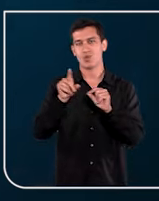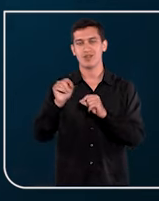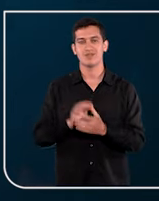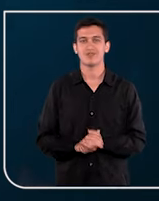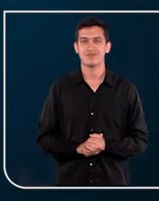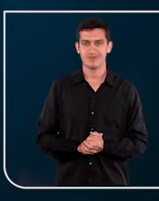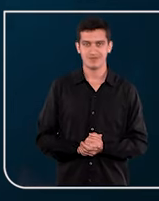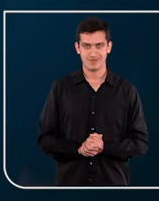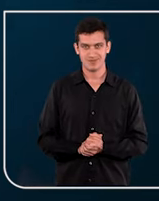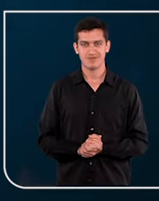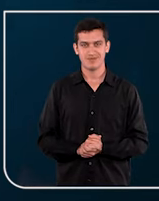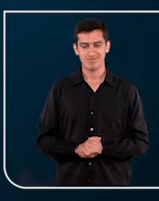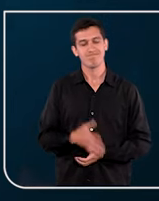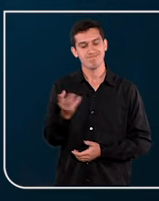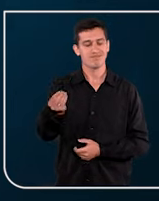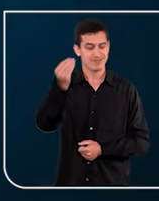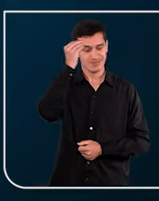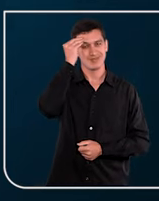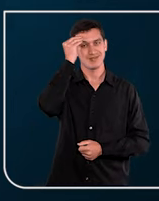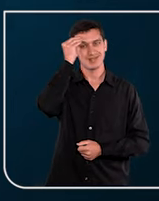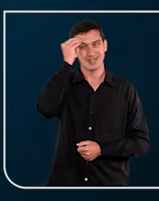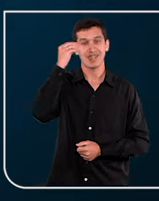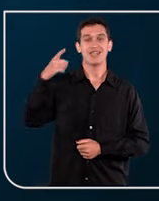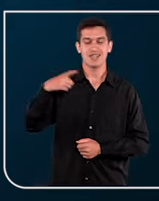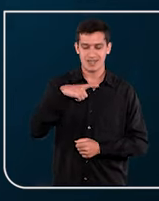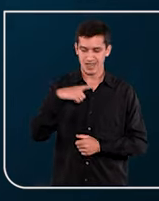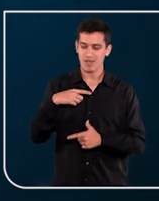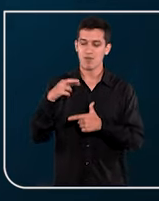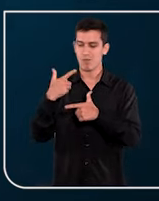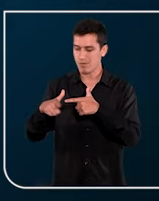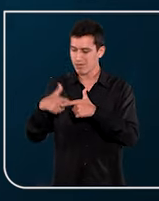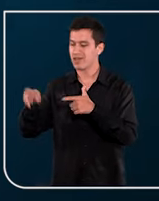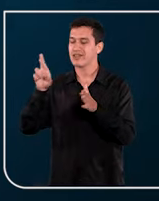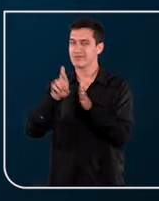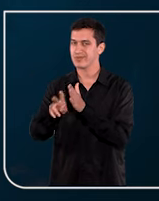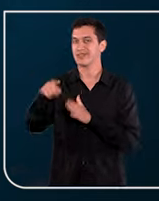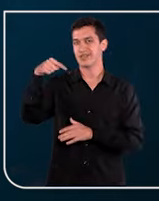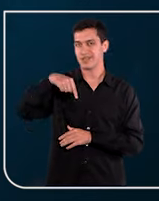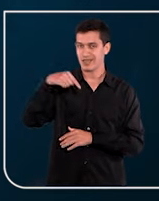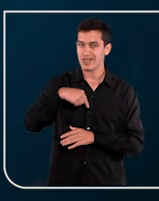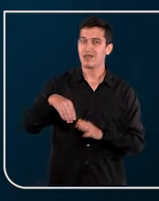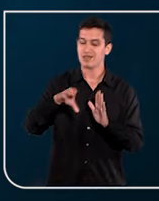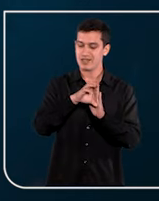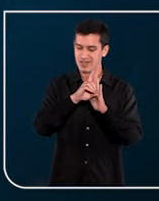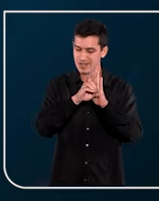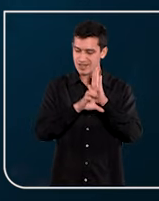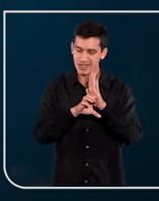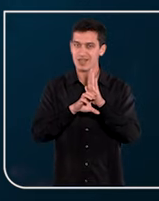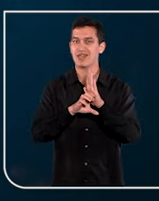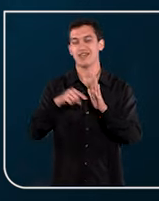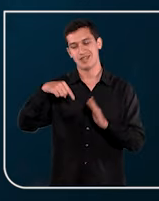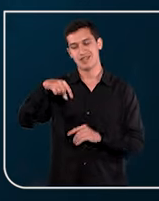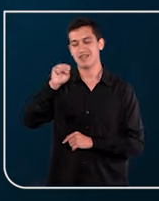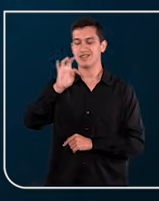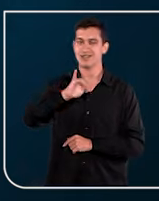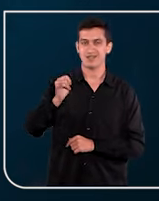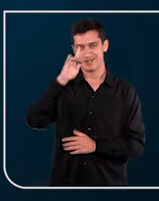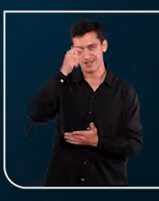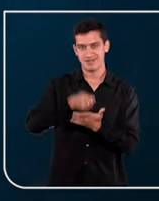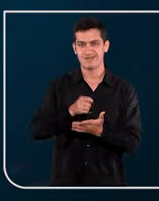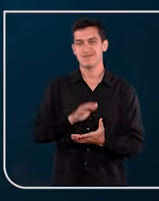Consumidor e guarda essa se tem solução para problemas no Direito do Consumidor tem decisão